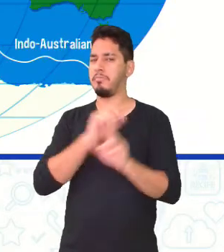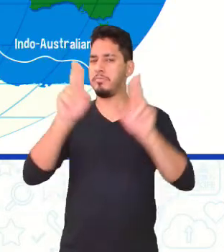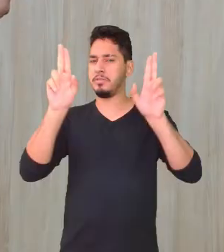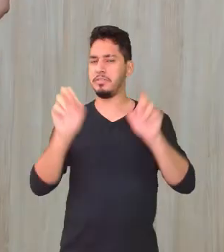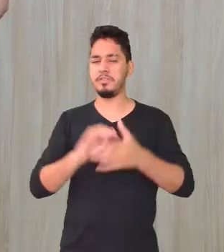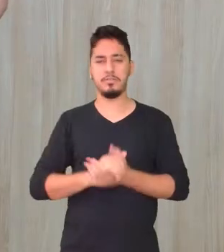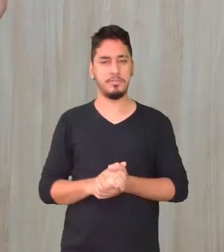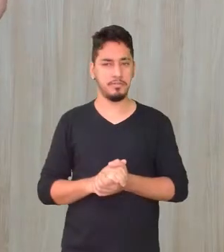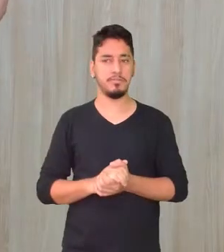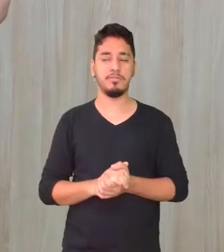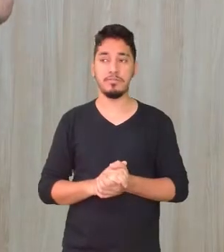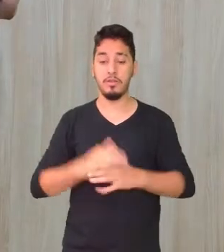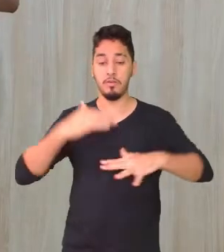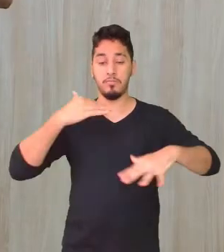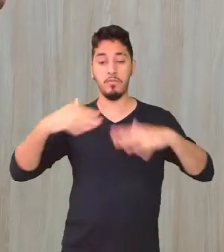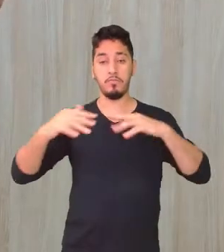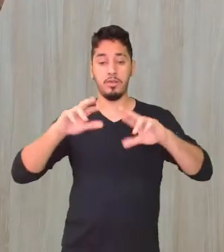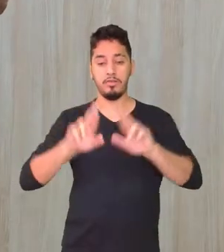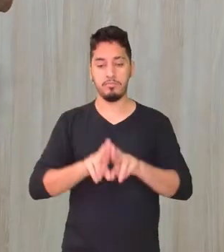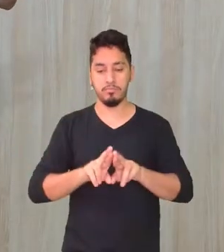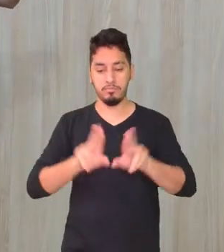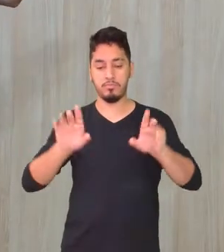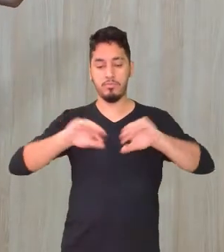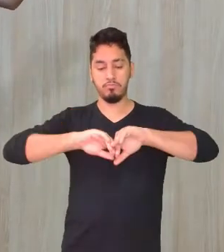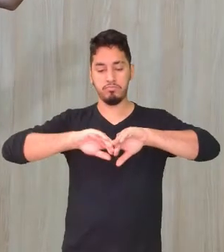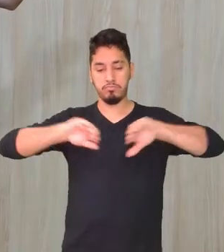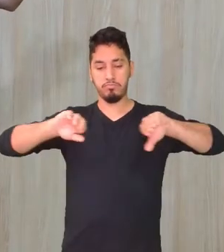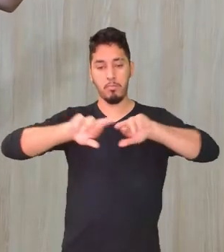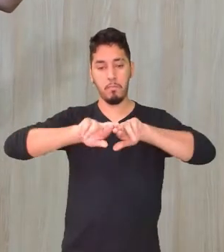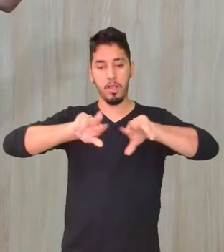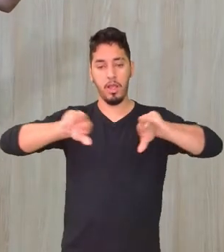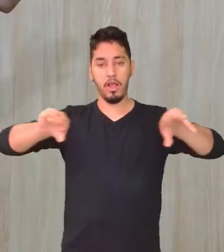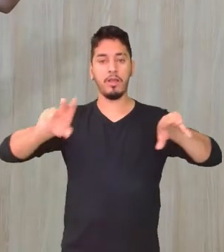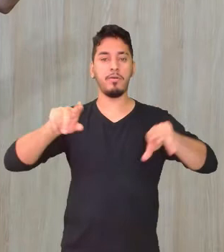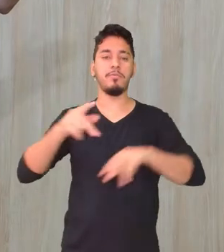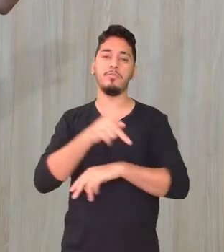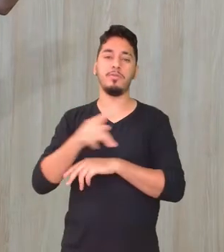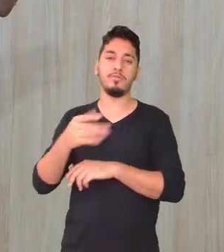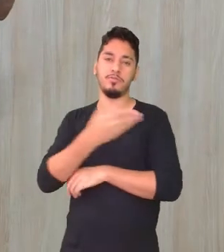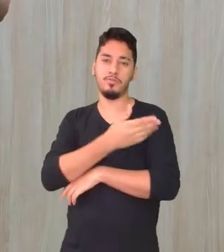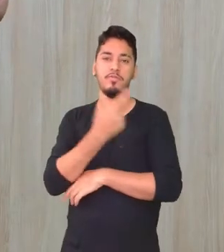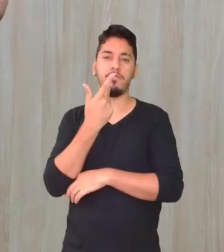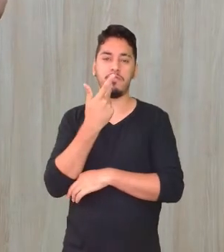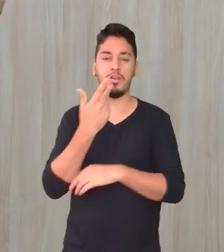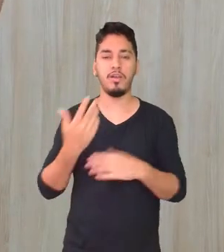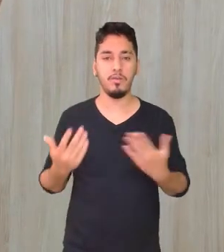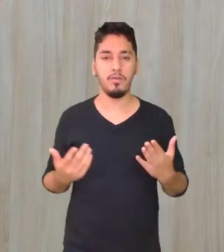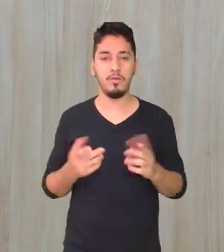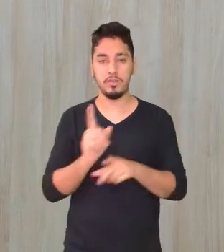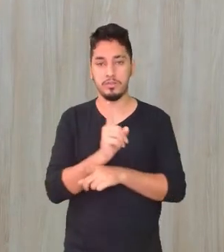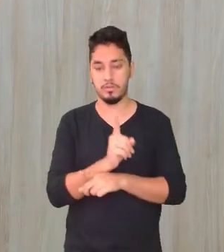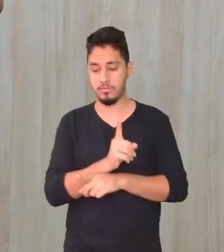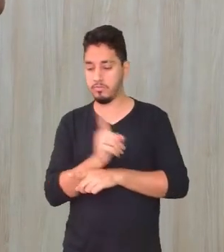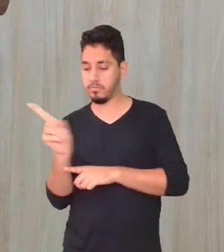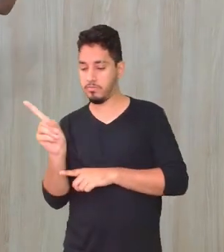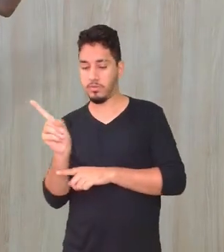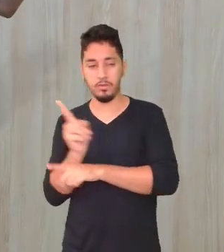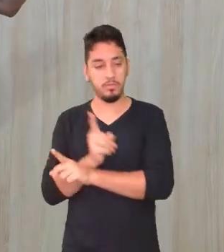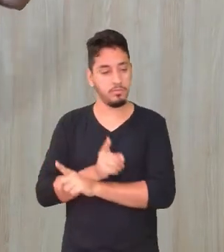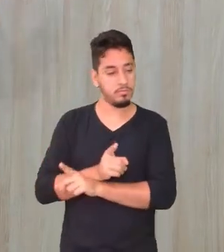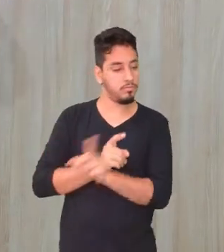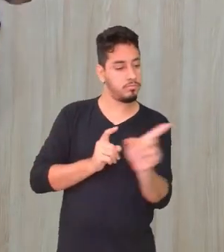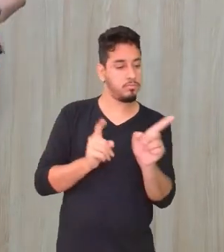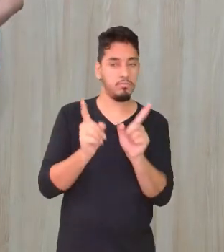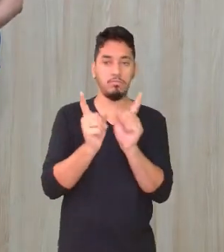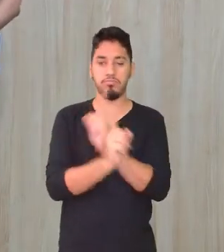assunto. Então, movimentos divergentes que divergem, né, pessoal, como o professor Gilson está dizendo, né? Uma setinha para o lado, uma setinha